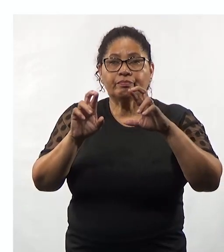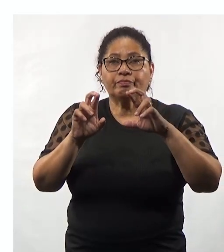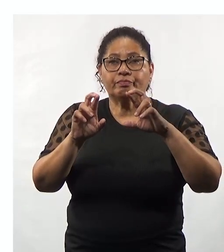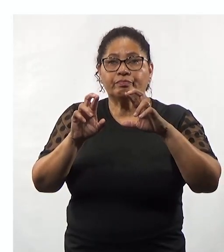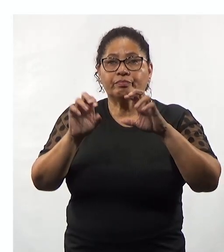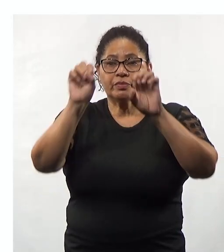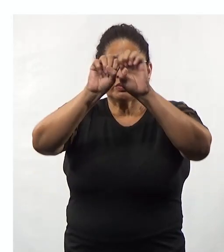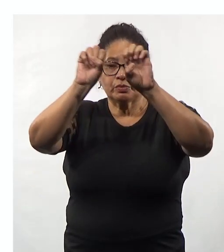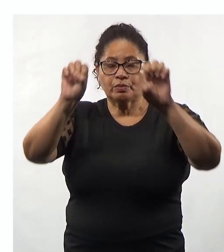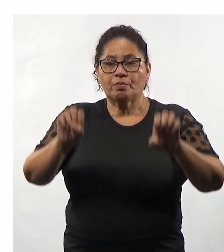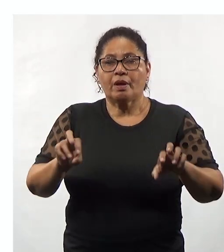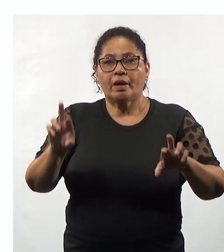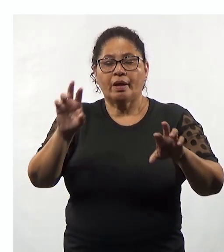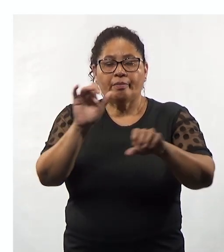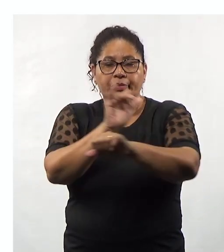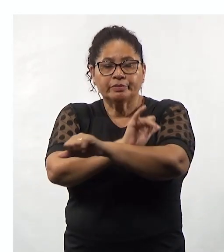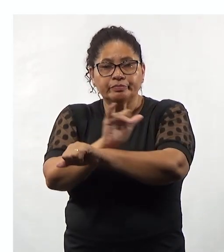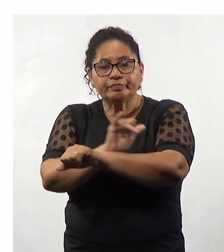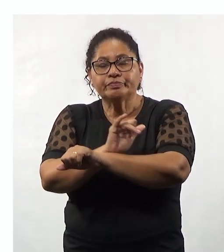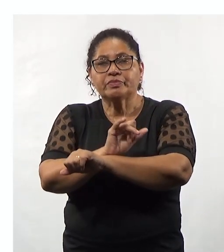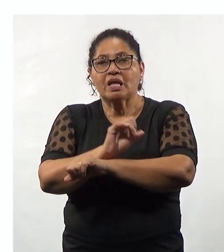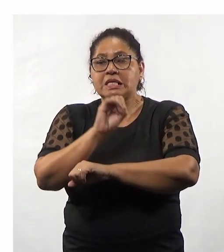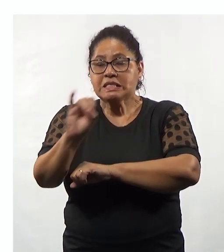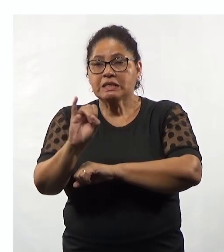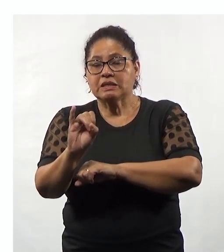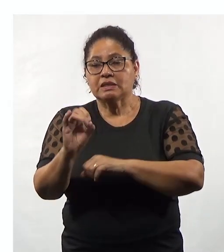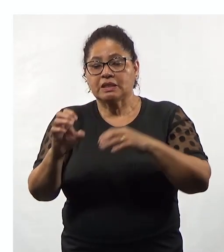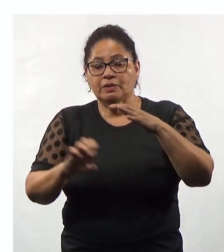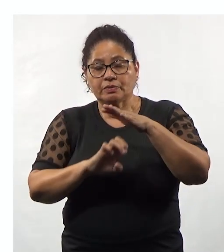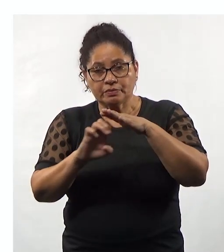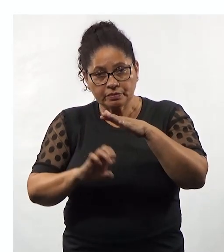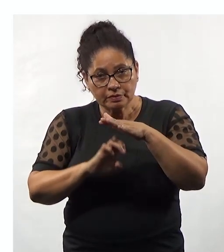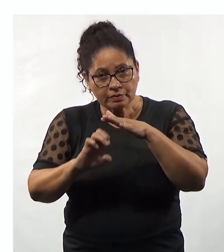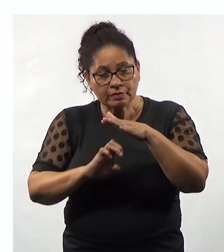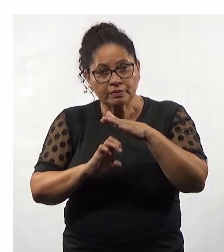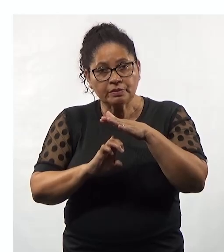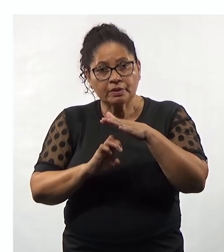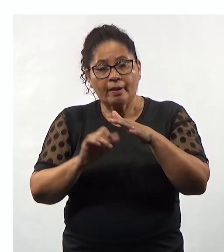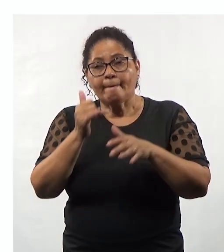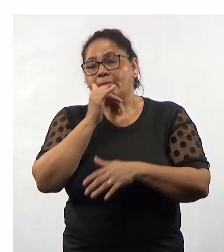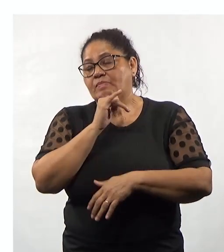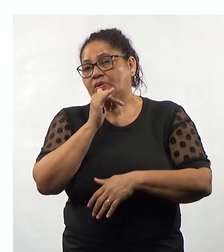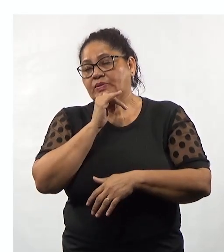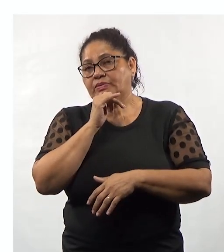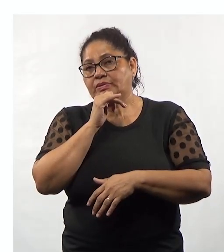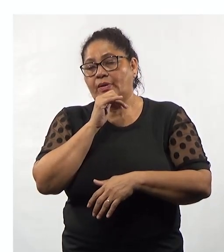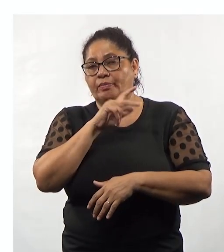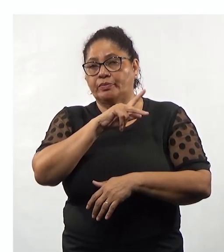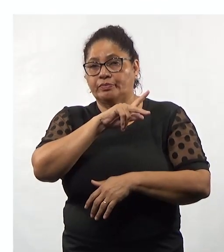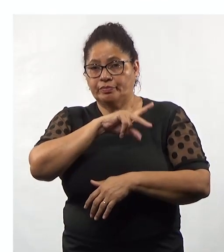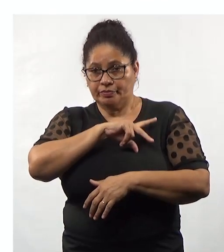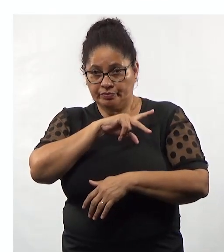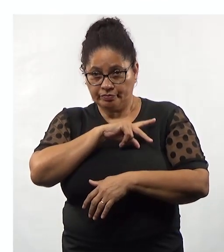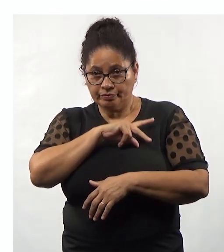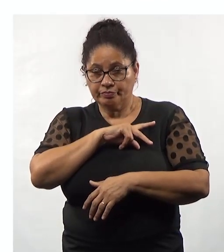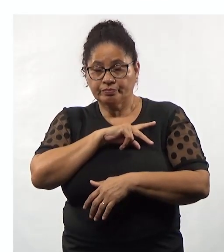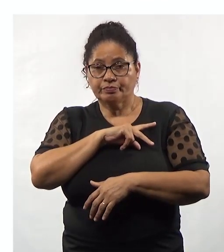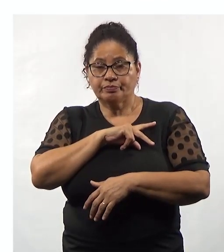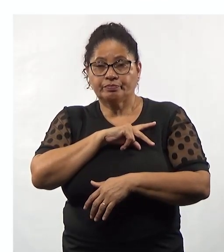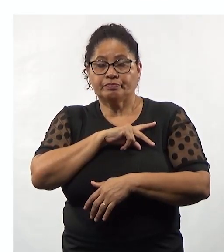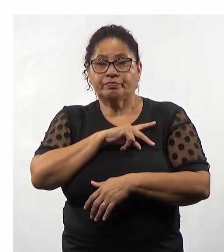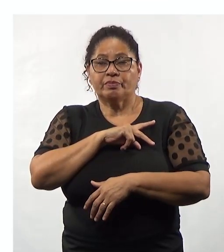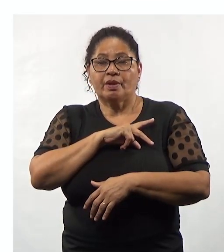de um mapa estratégico. Então, se a gente fosse uma empresa, por exemplo, privada, a